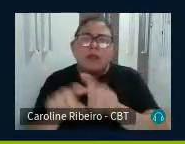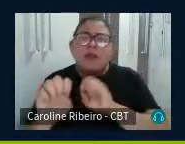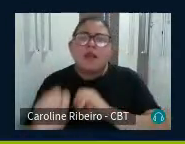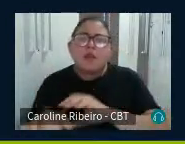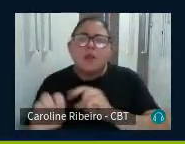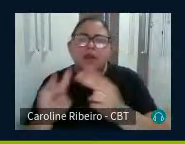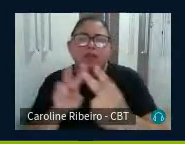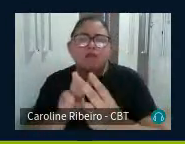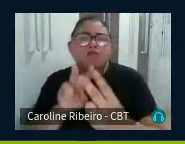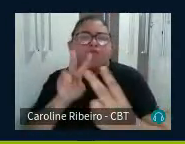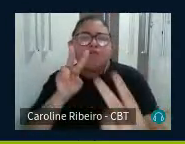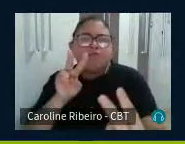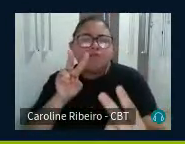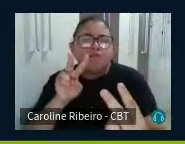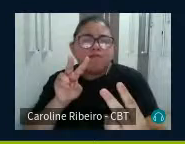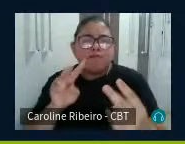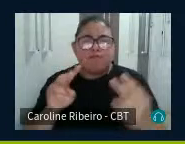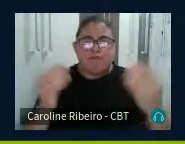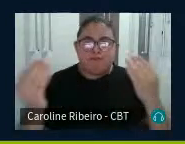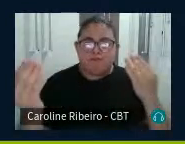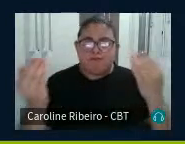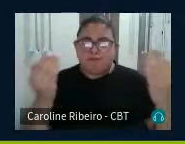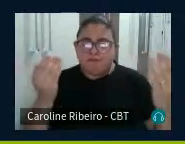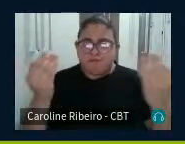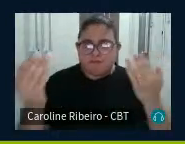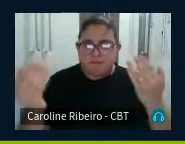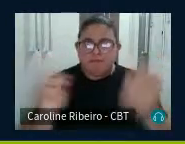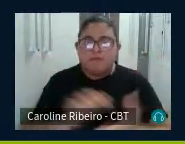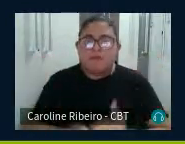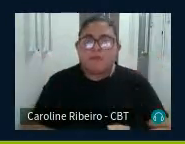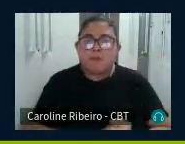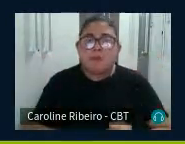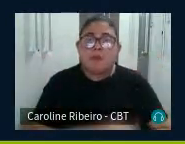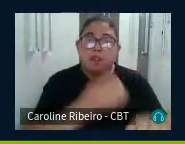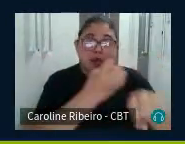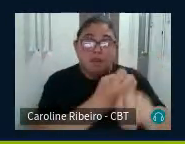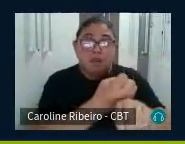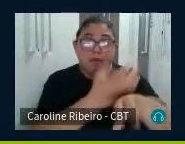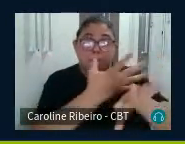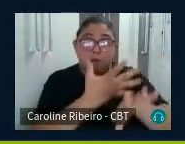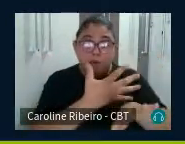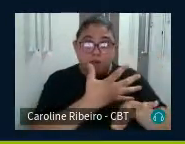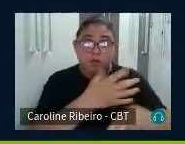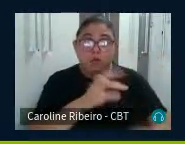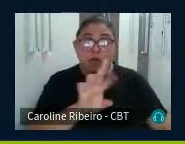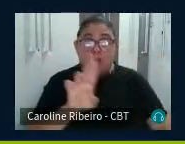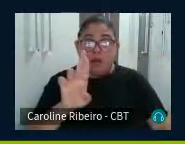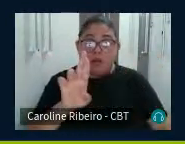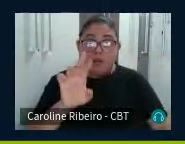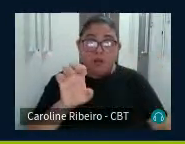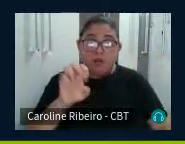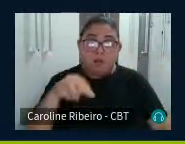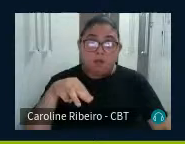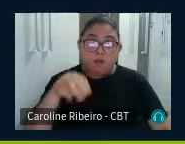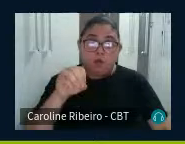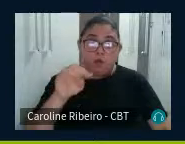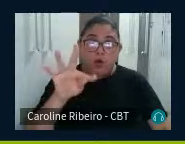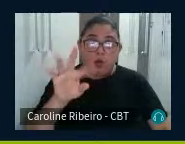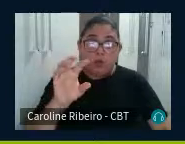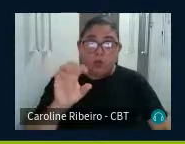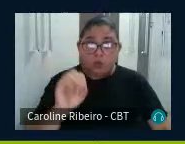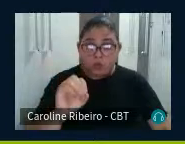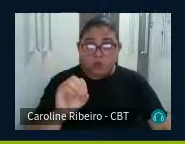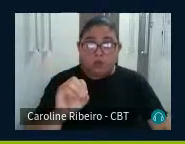Conforme vocês estão vendo no slide, ensino remoto emergencial é uma medida extraordinária e temporária, aprovada pelo